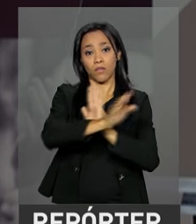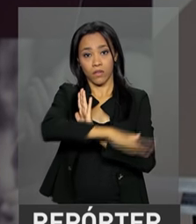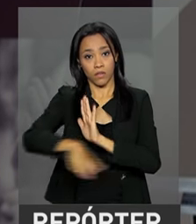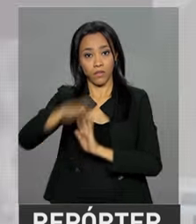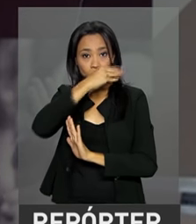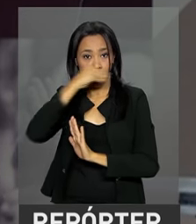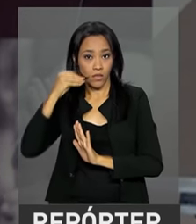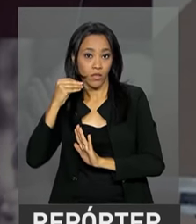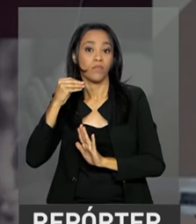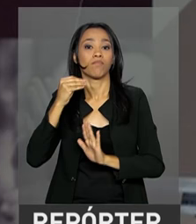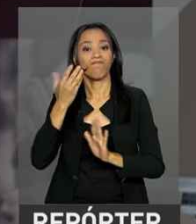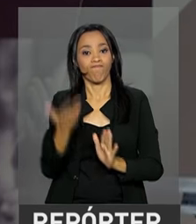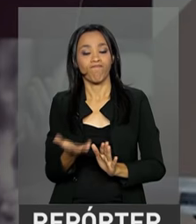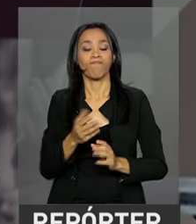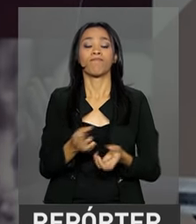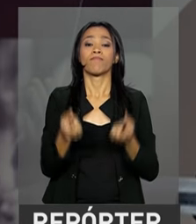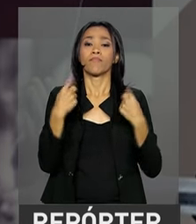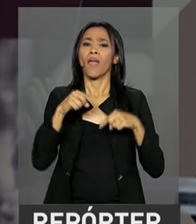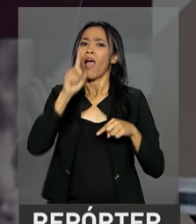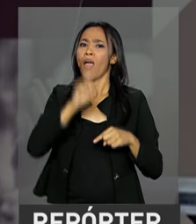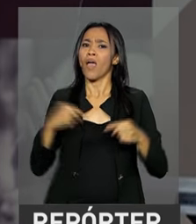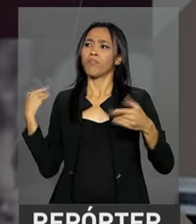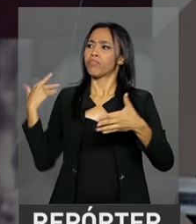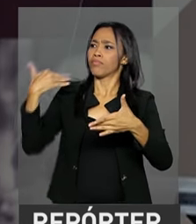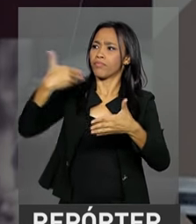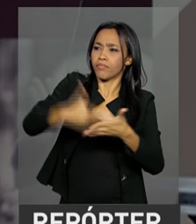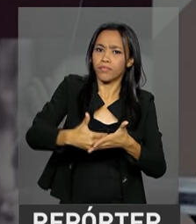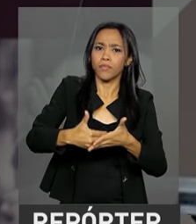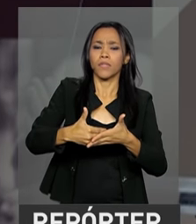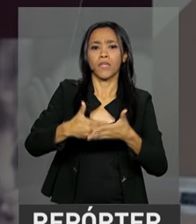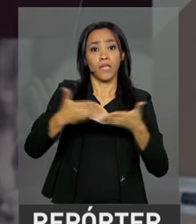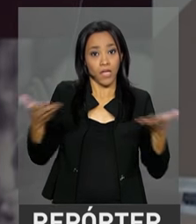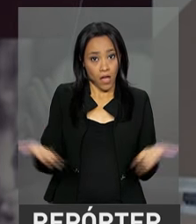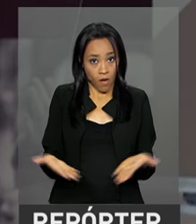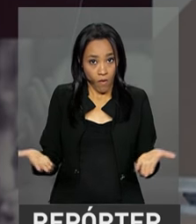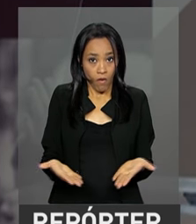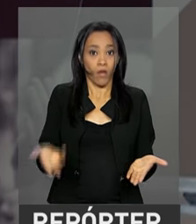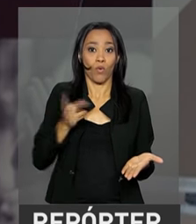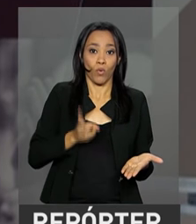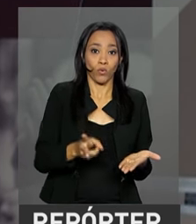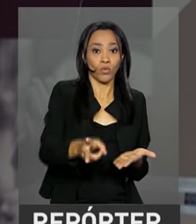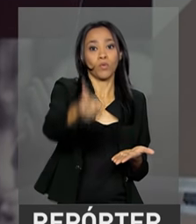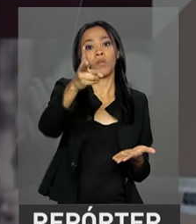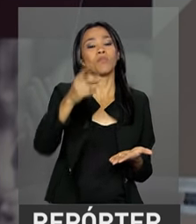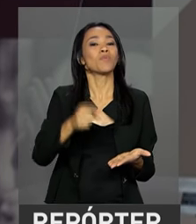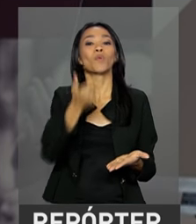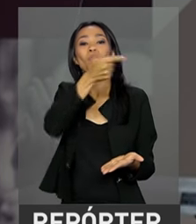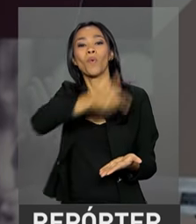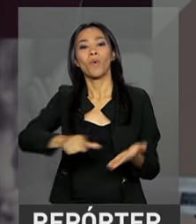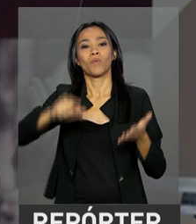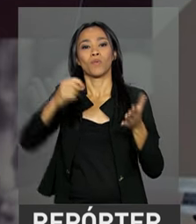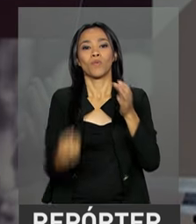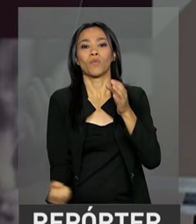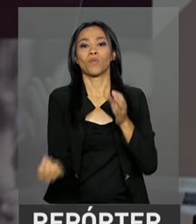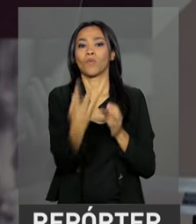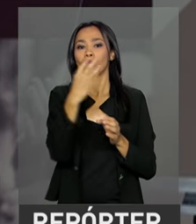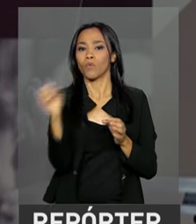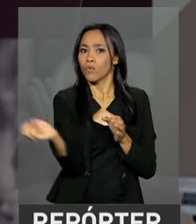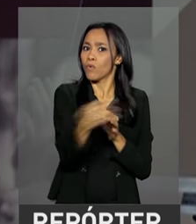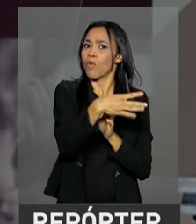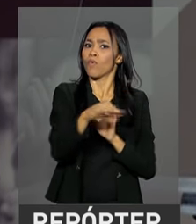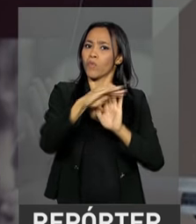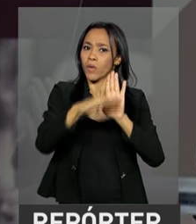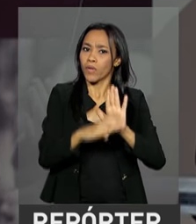adolescente trajetória que continuamos agora trabalhar com criança feliz programa